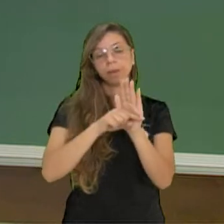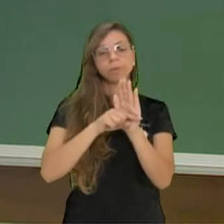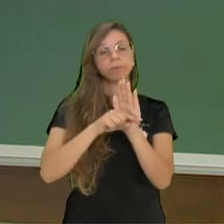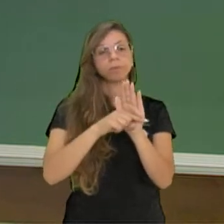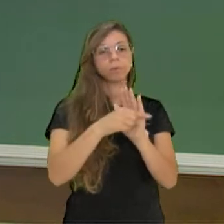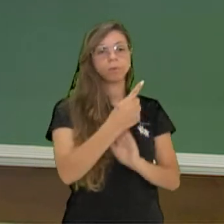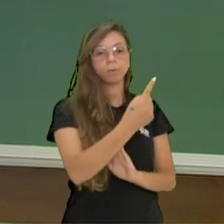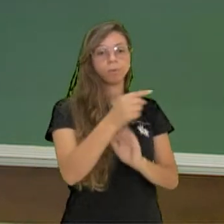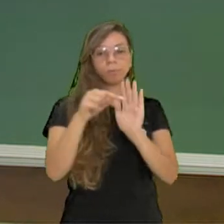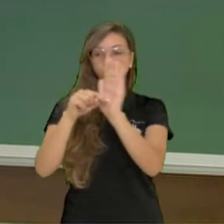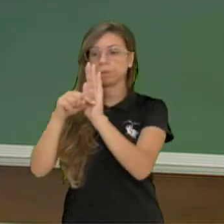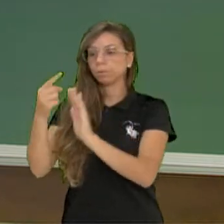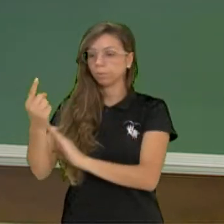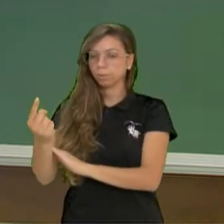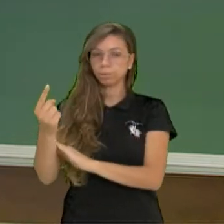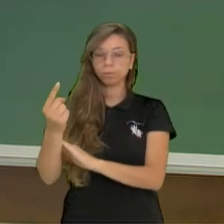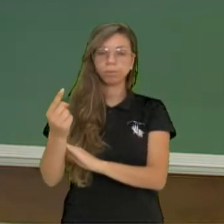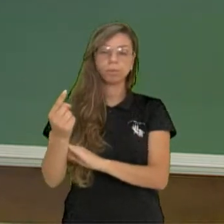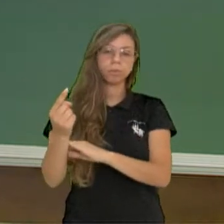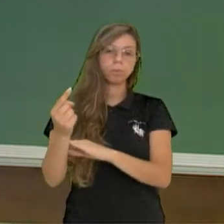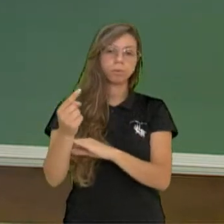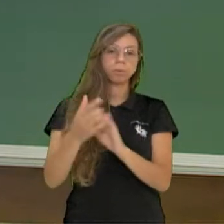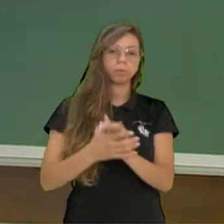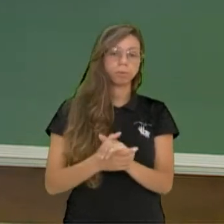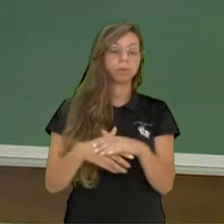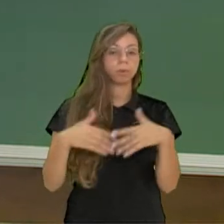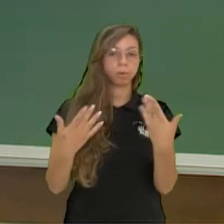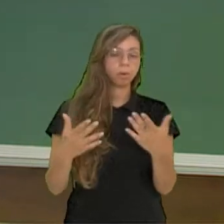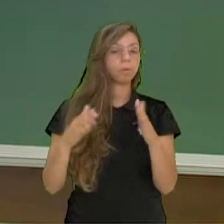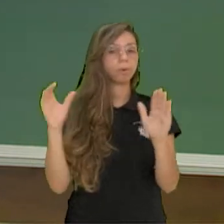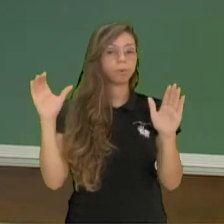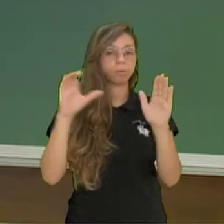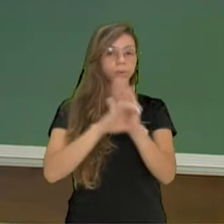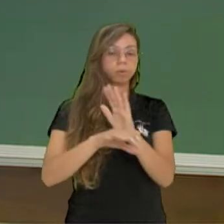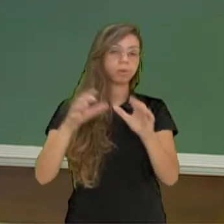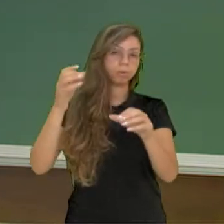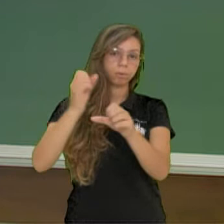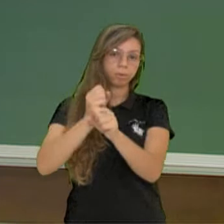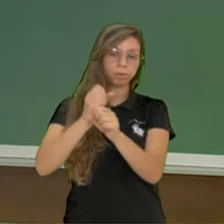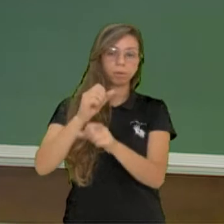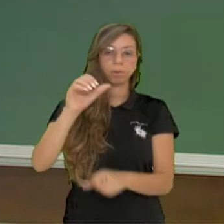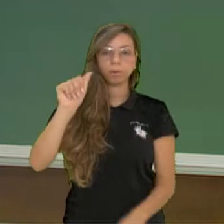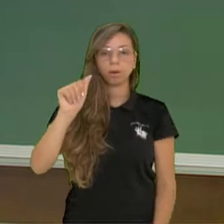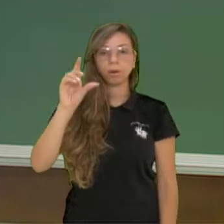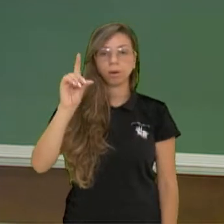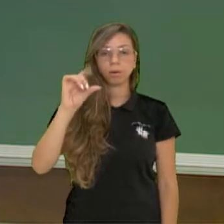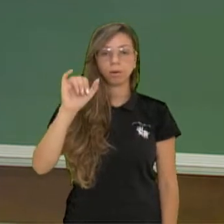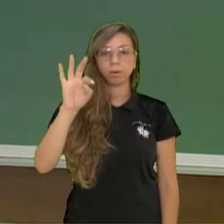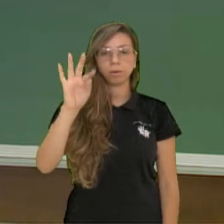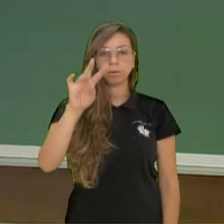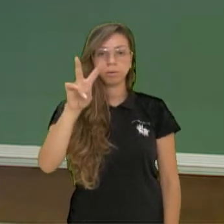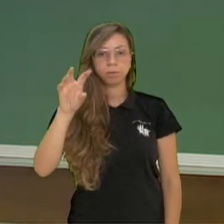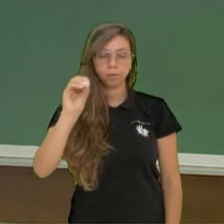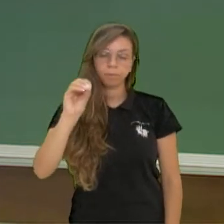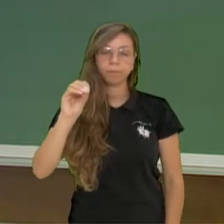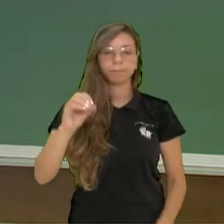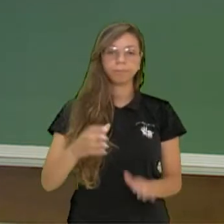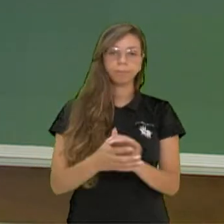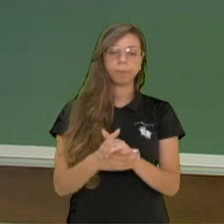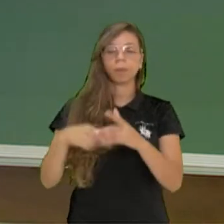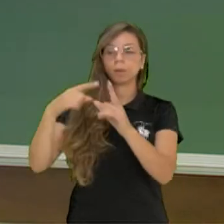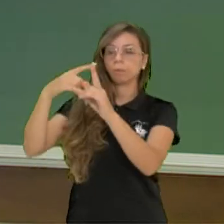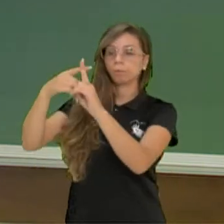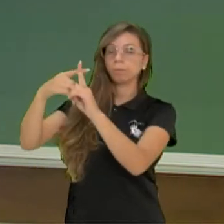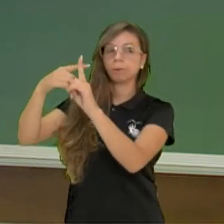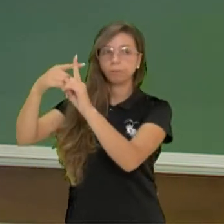lados da equação. Esse é o princípio aditivo, mas a gente usa de forma muito comum, está somando, passa subtraindo.